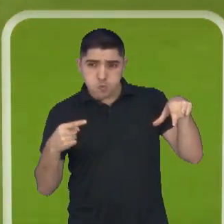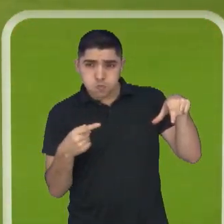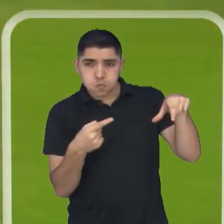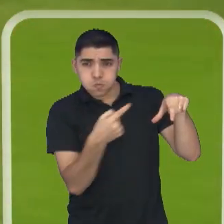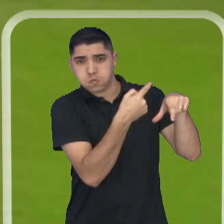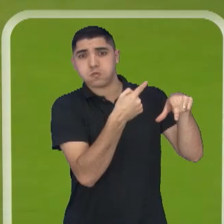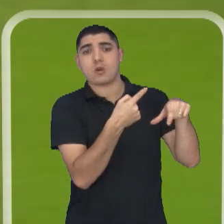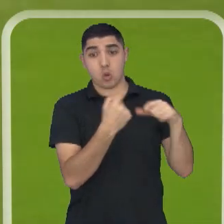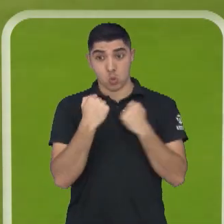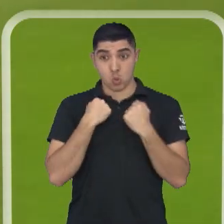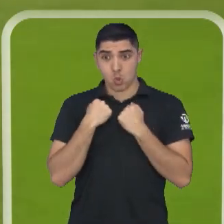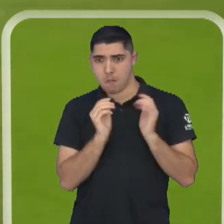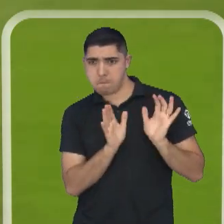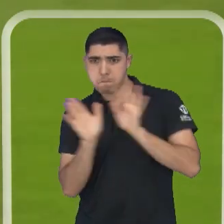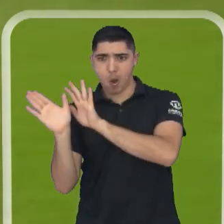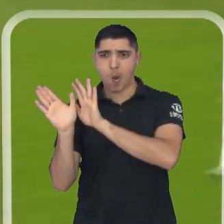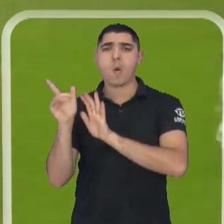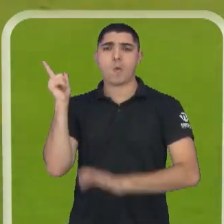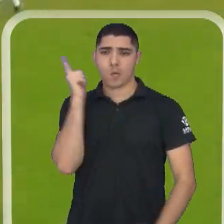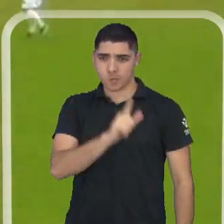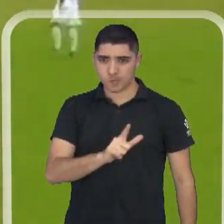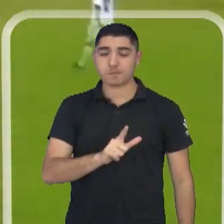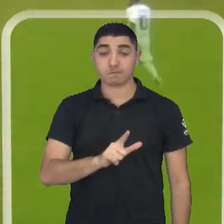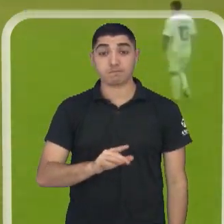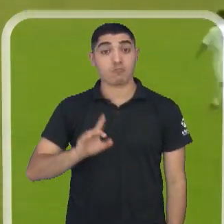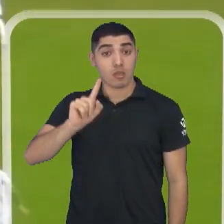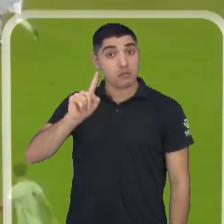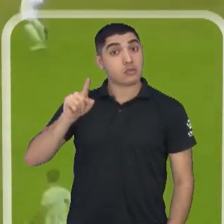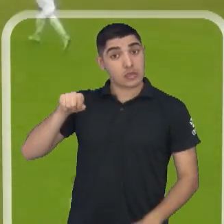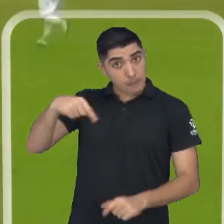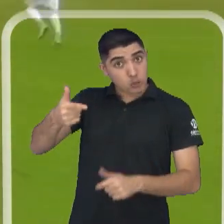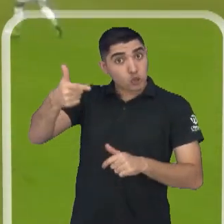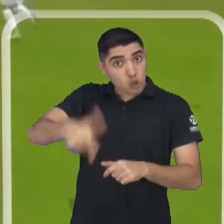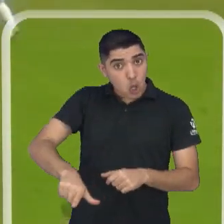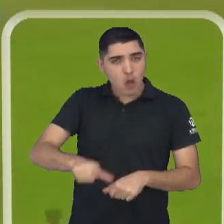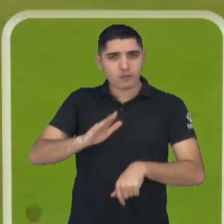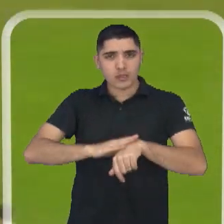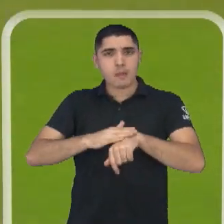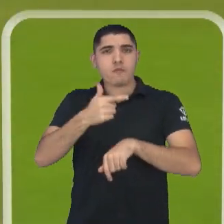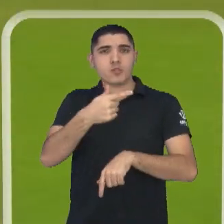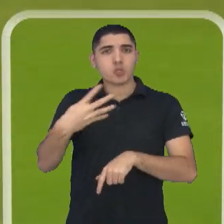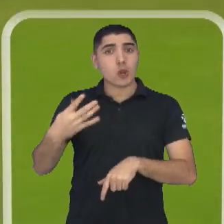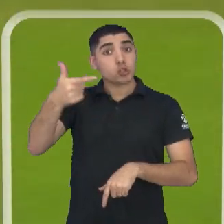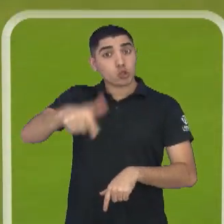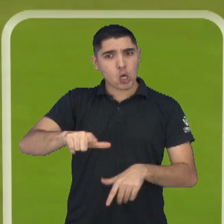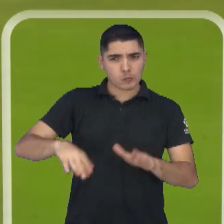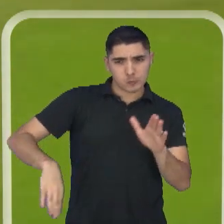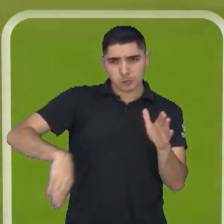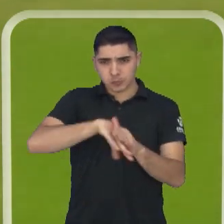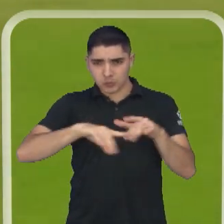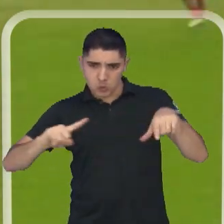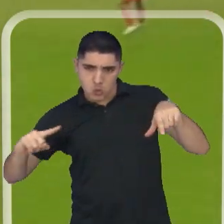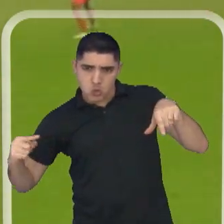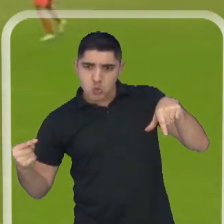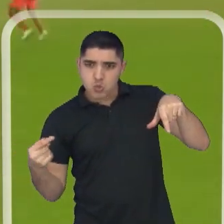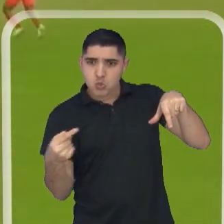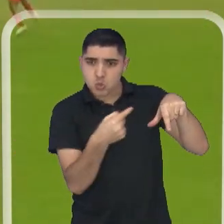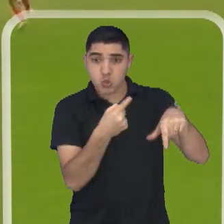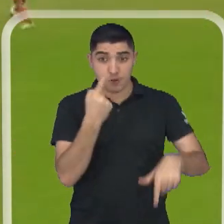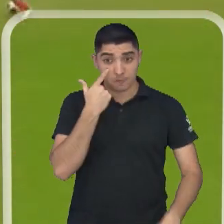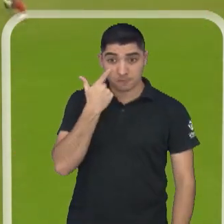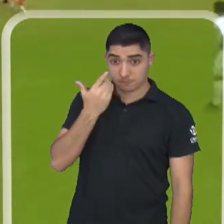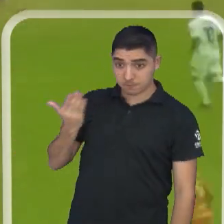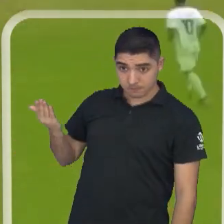intermediária. Ariel fez grande defesa. O capivariano chegou aos 24, de novo em chute de fora da área. Carlos